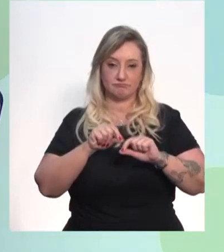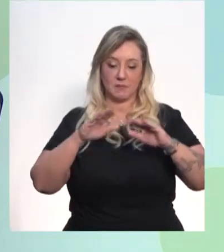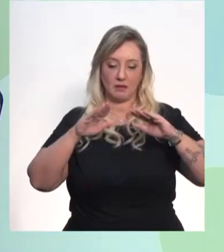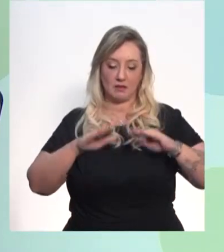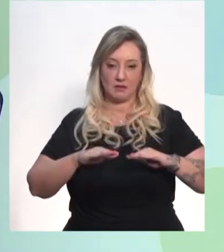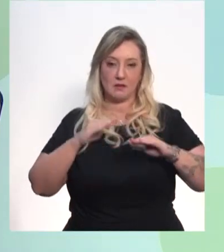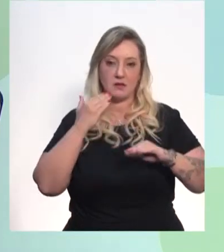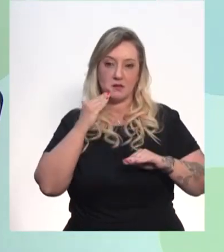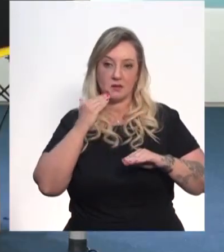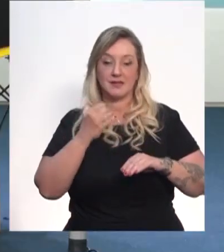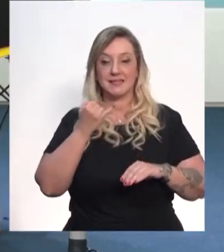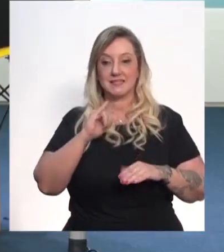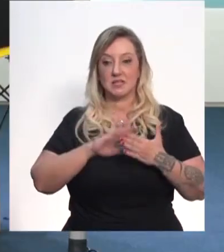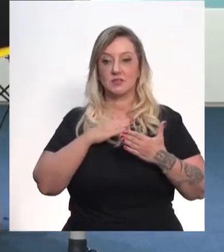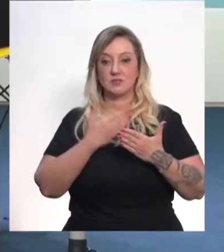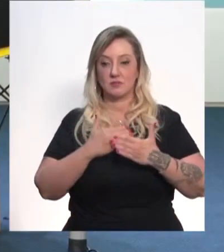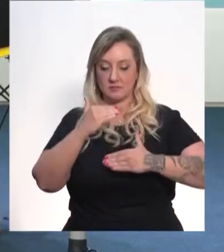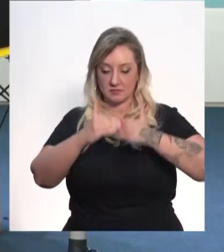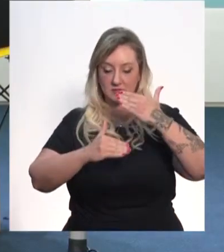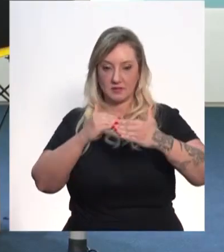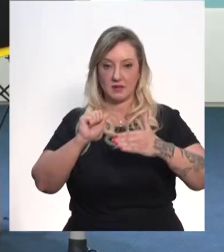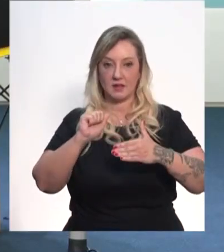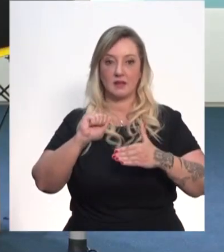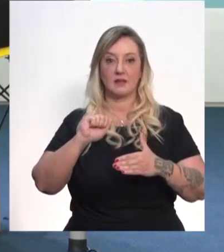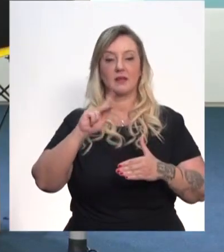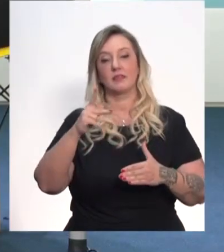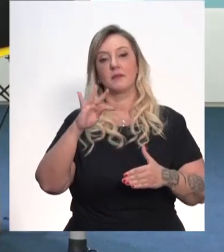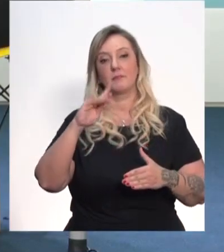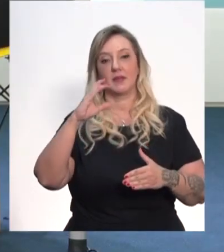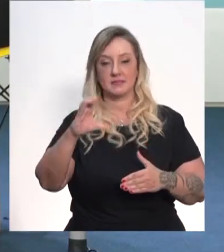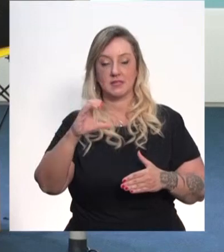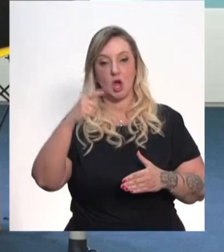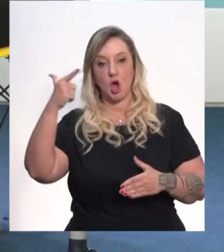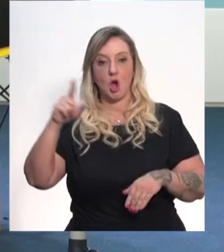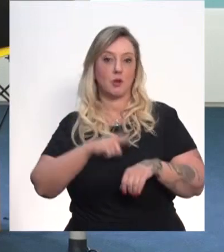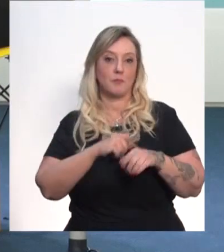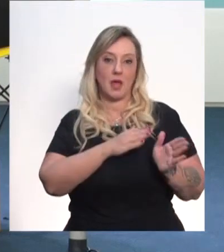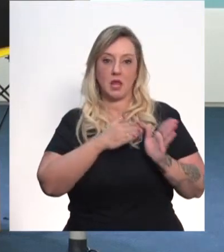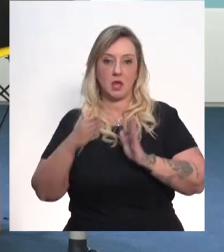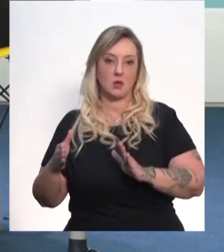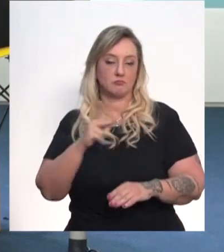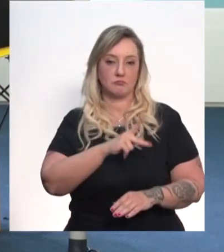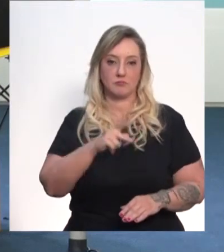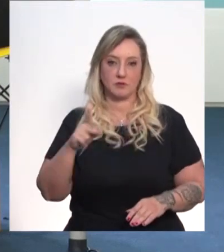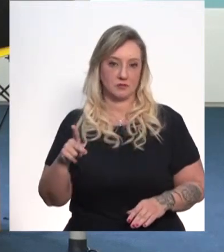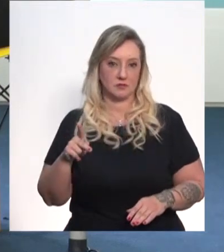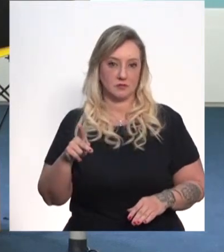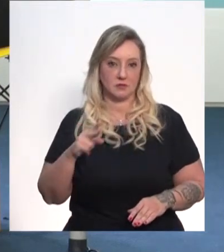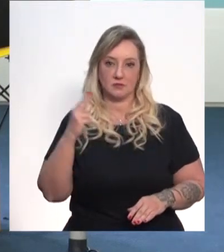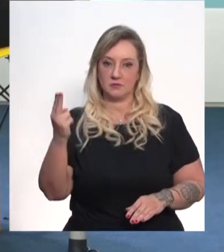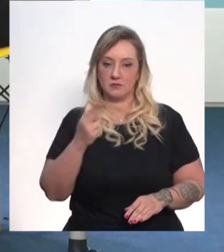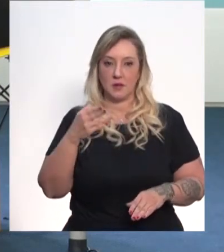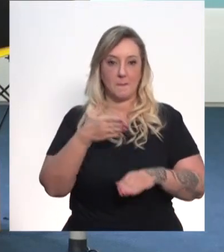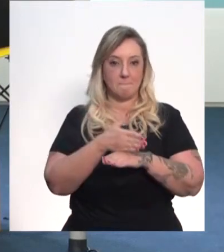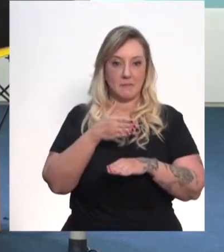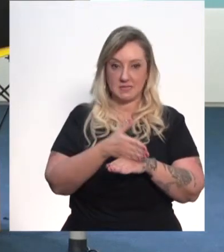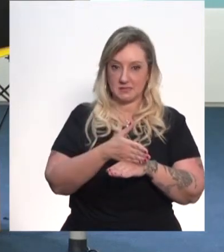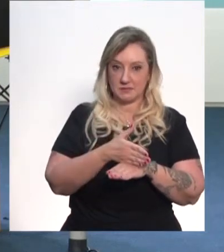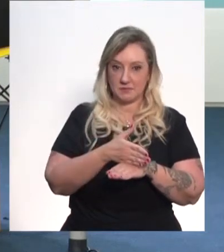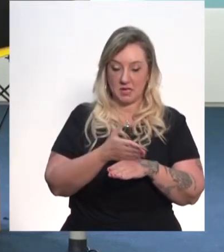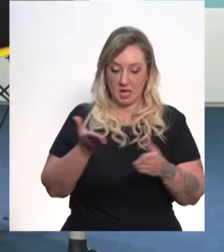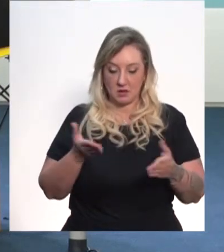modo geral, a gente, ao longo da semana, e como eu mencionei no início, por meio de documentos orientadores, ou por meio